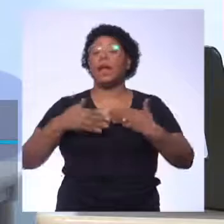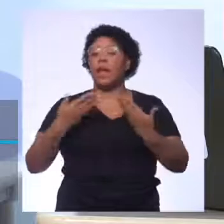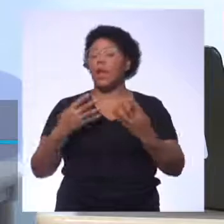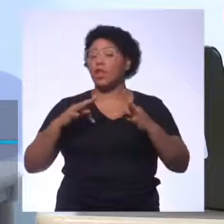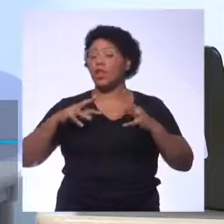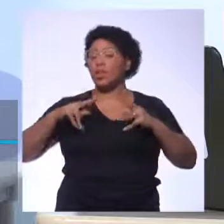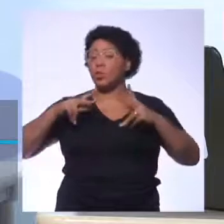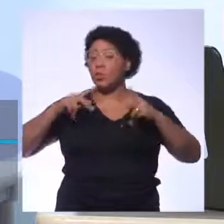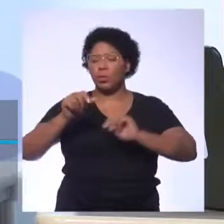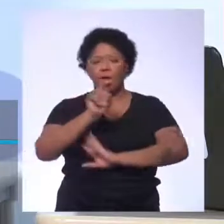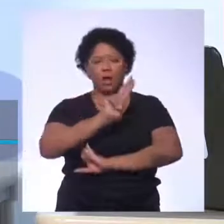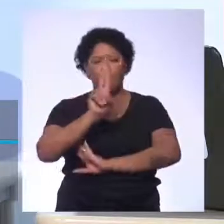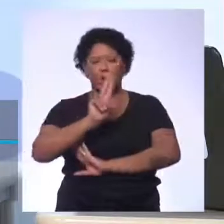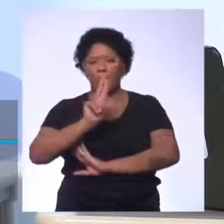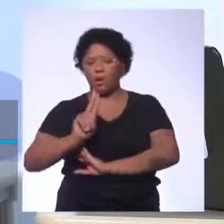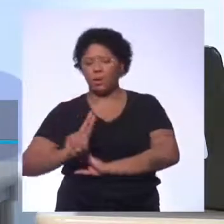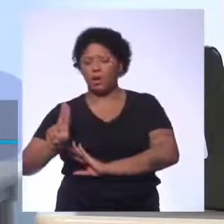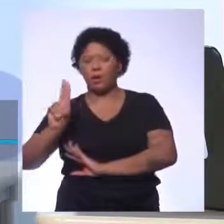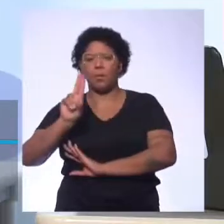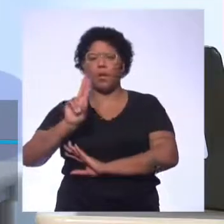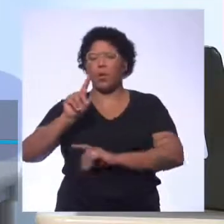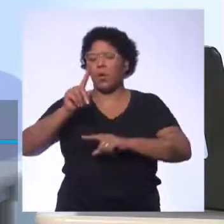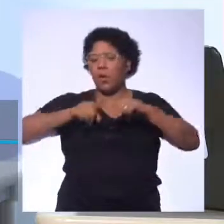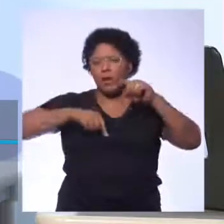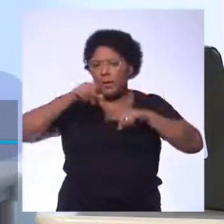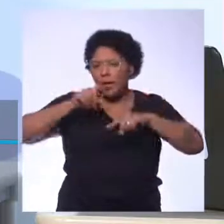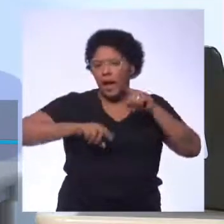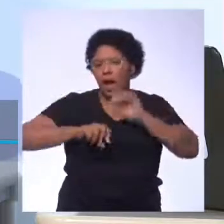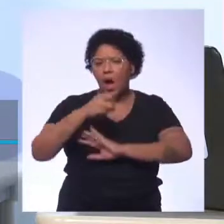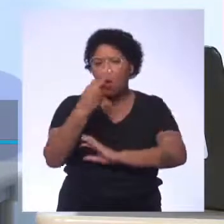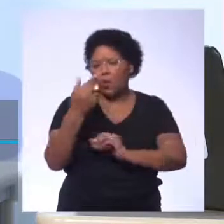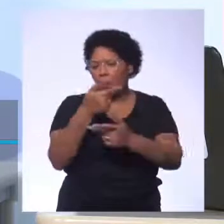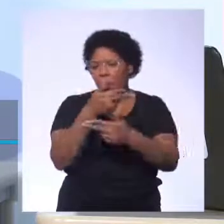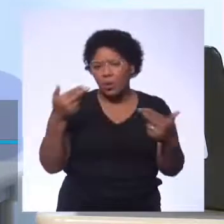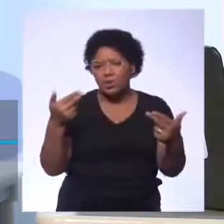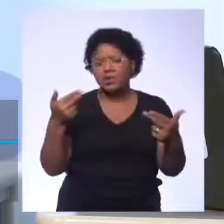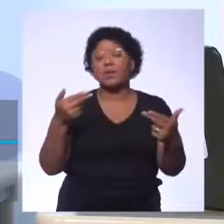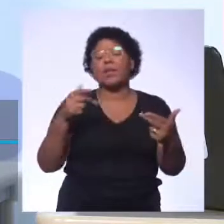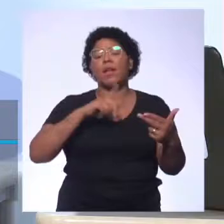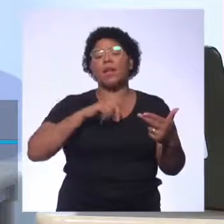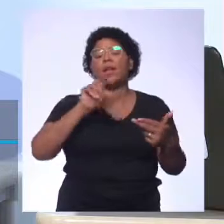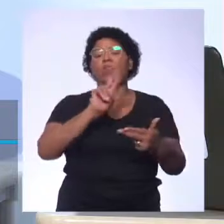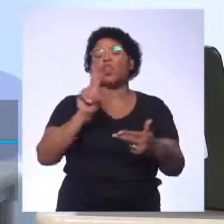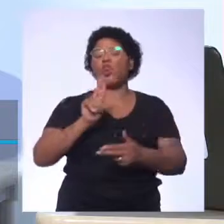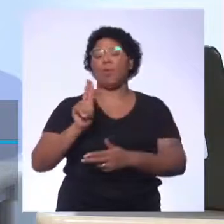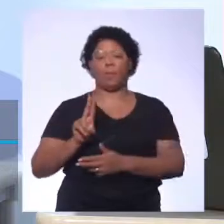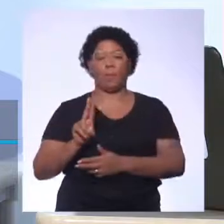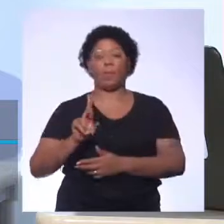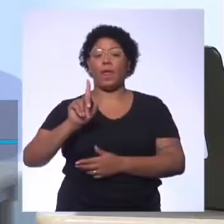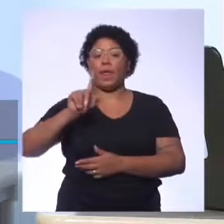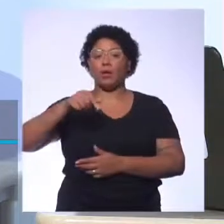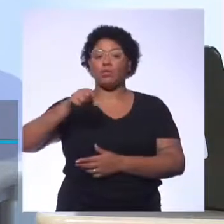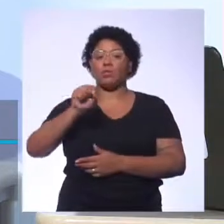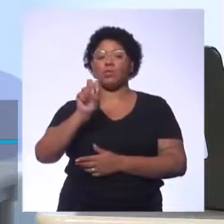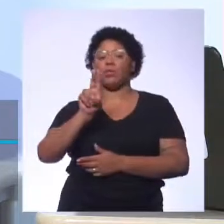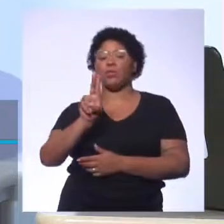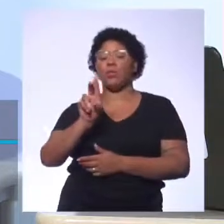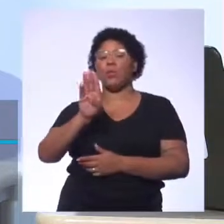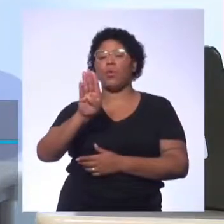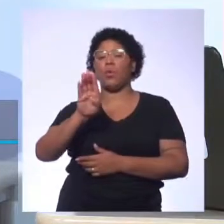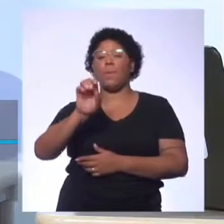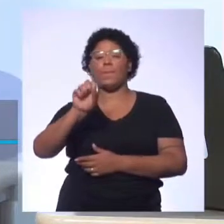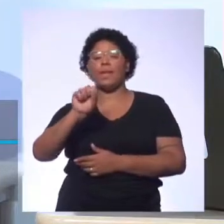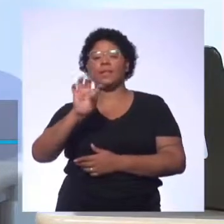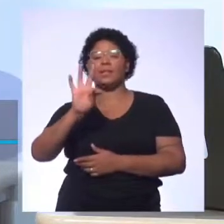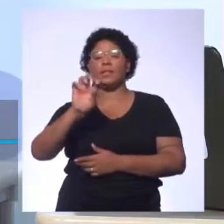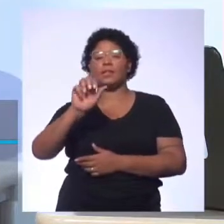tudo. Tudo tem nome, né? Então, qualquer objeto que eu tenho aqui na minha frente, aqui do lado, em volta, tudo tem nome. Então, é um substantivo. E nós temos alguns